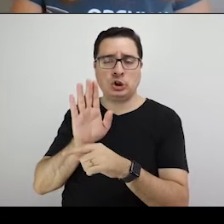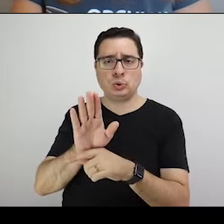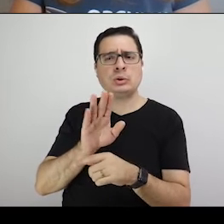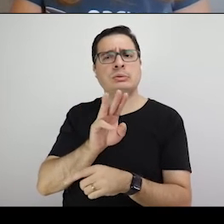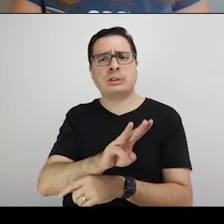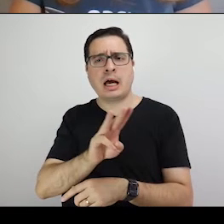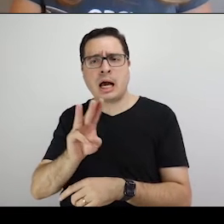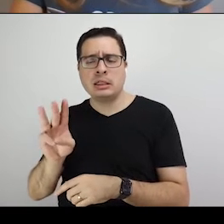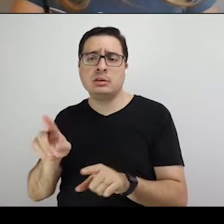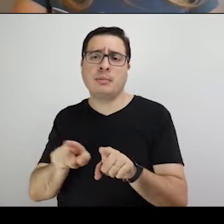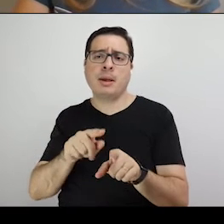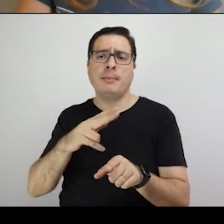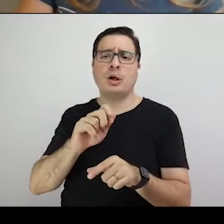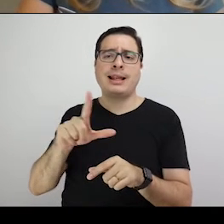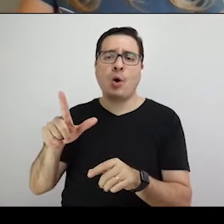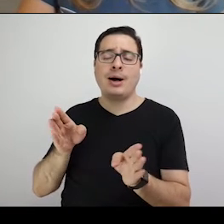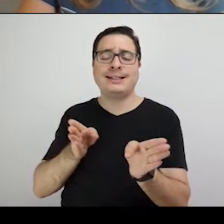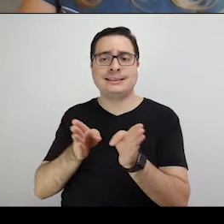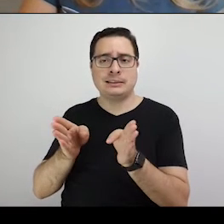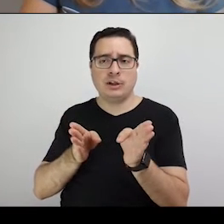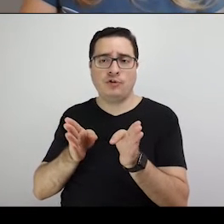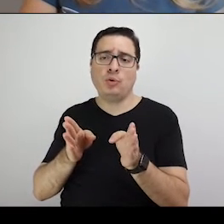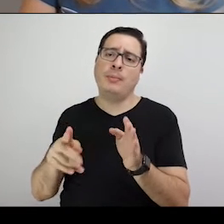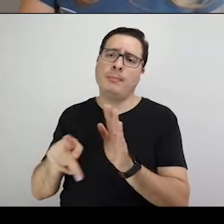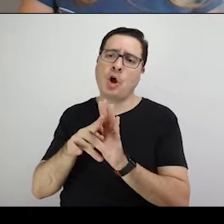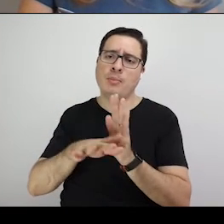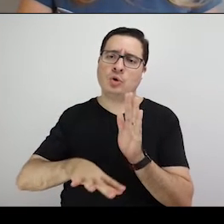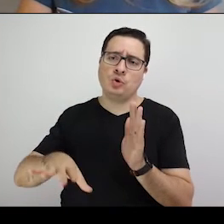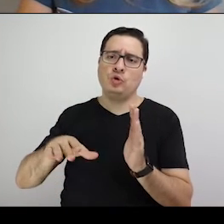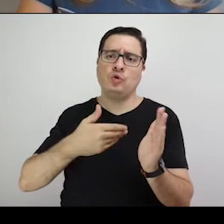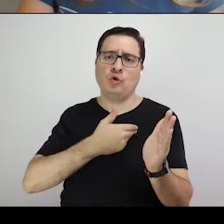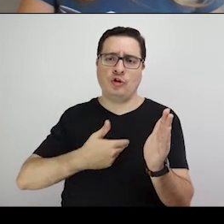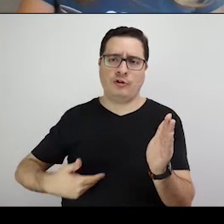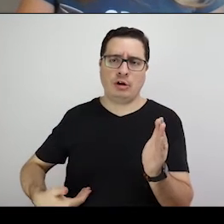portais acessíveis no âmbito do governo federal.